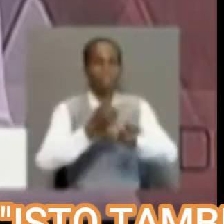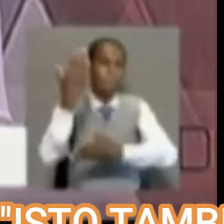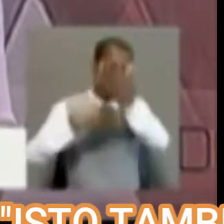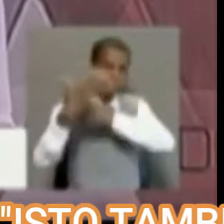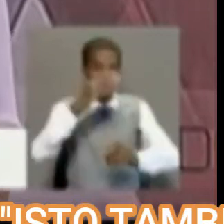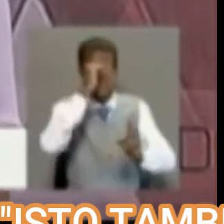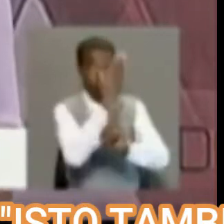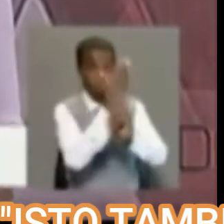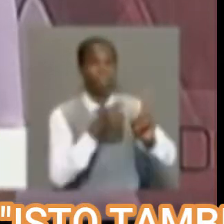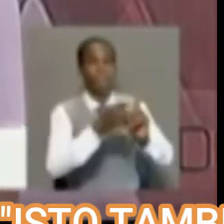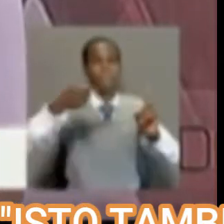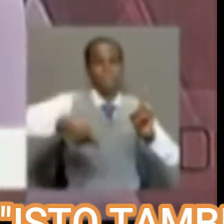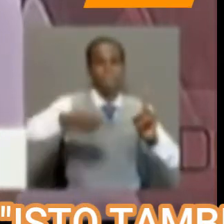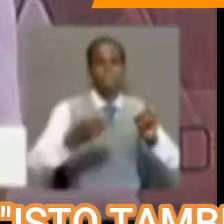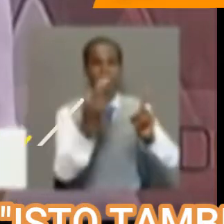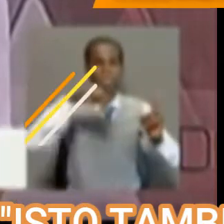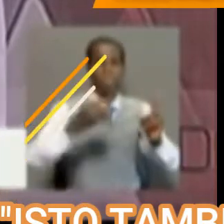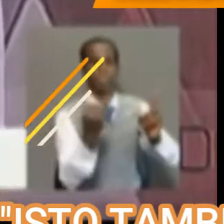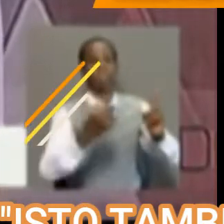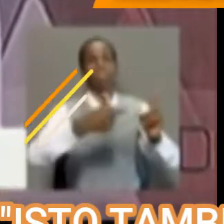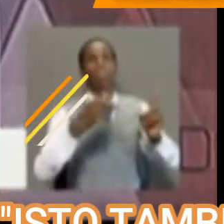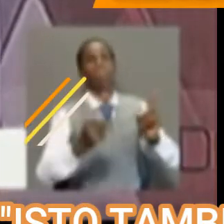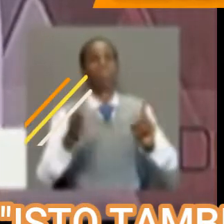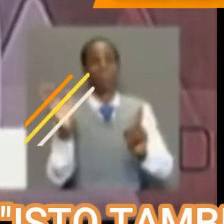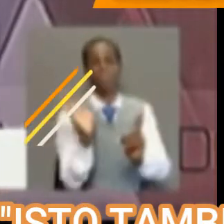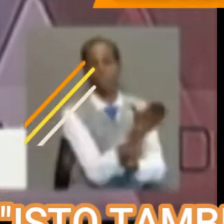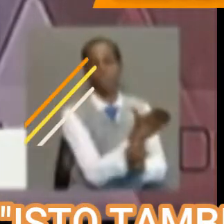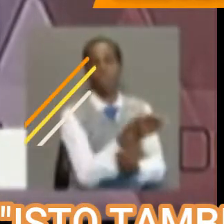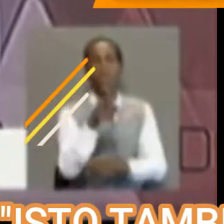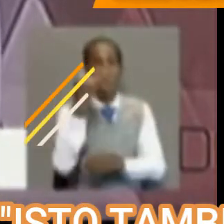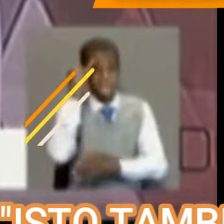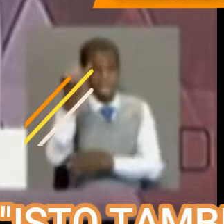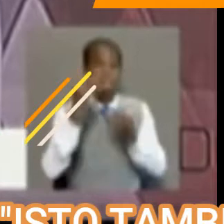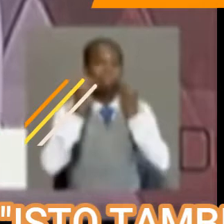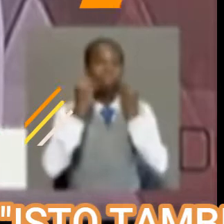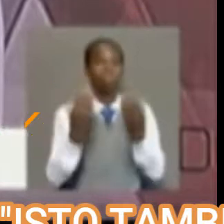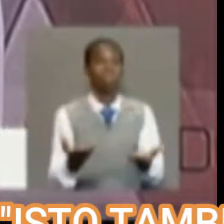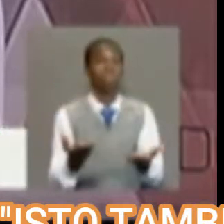pergunto-lhe basicamente qual é a leitura que faz a esse acórdão do Tribunal Constitucional.